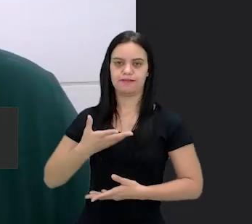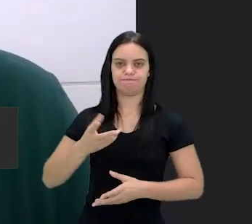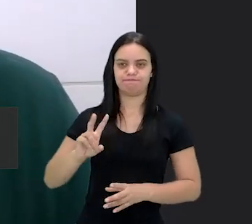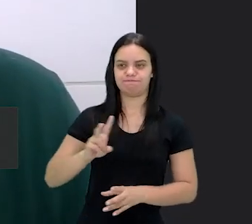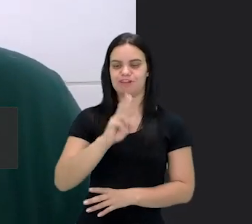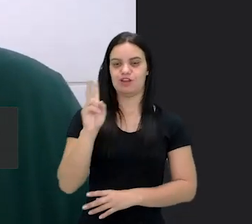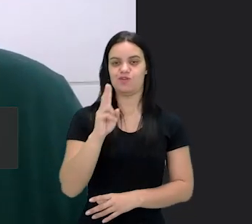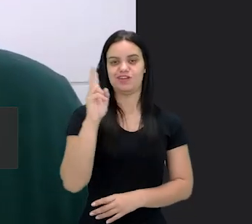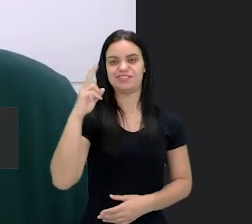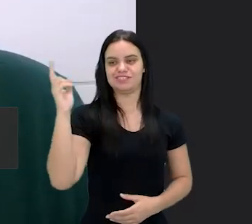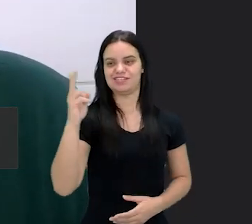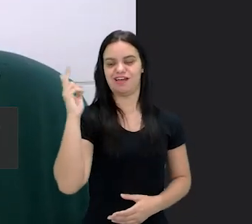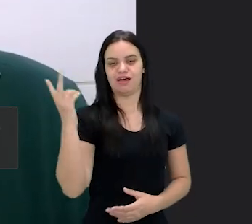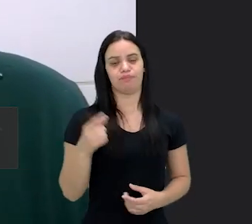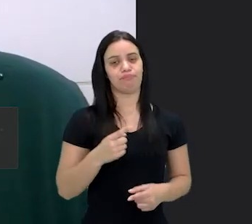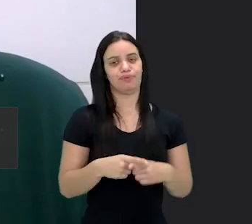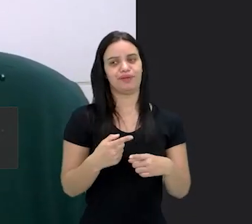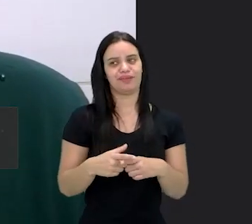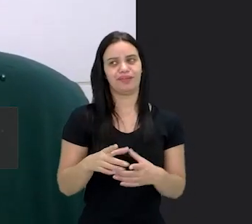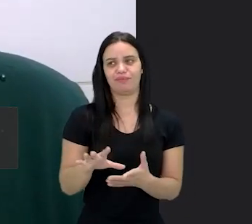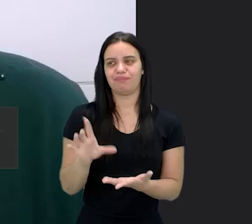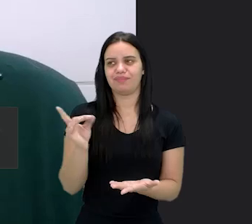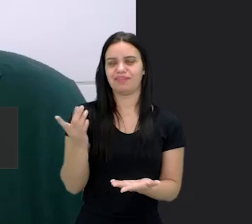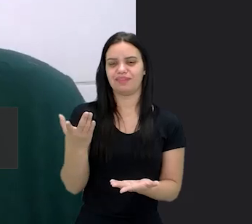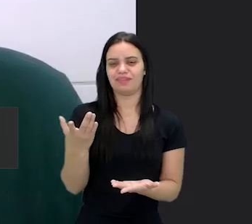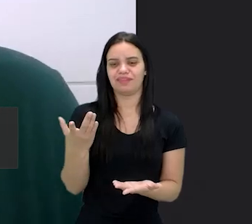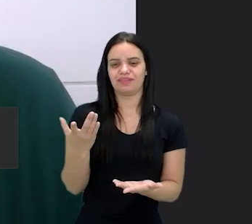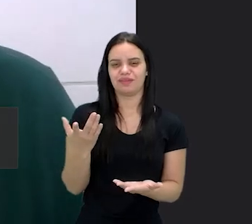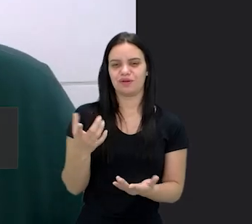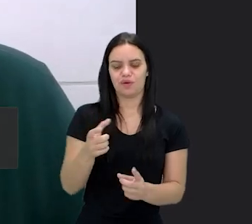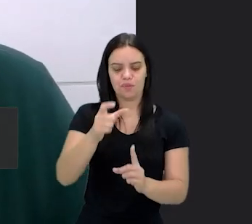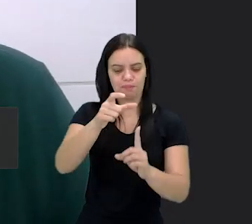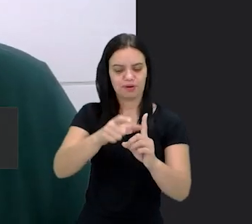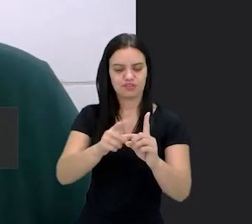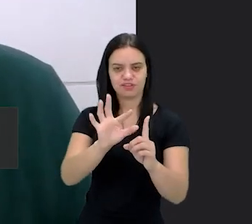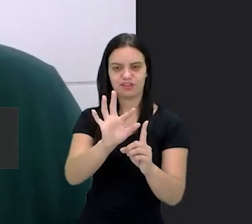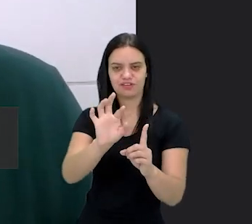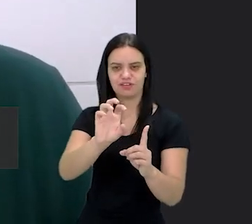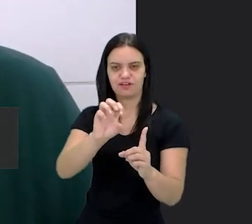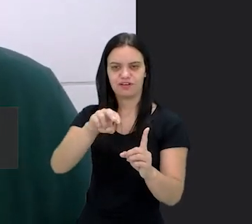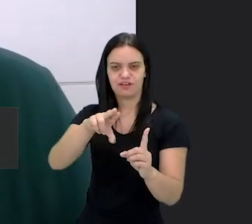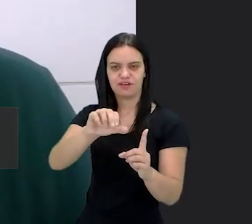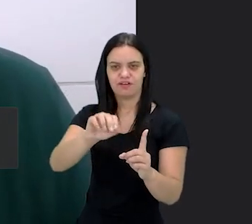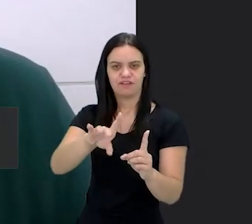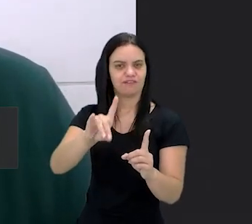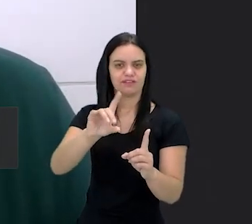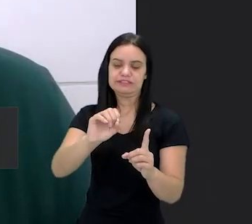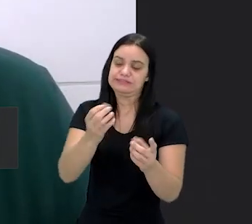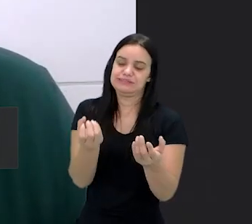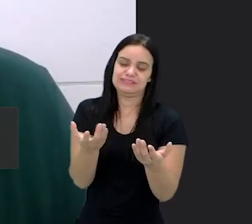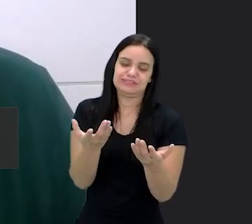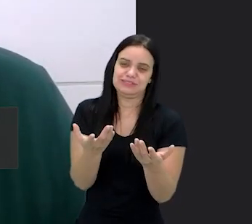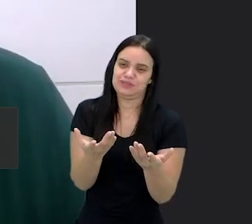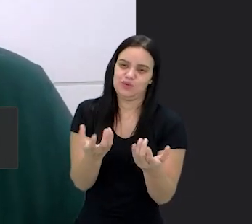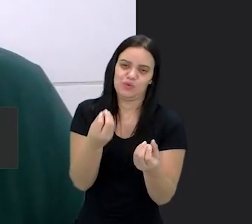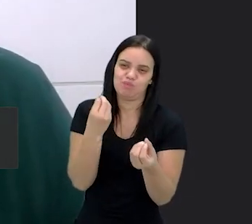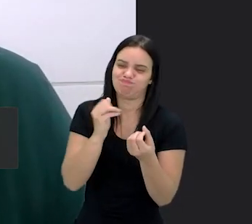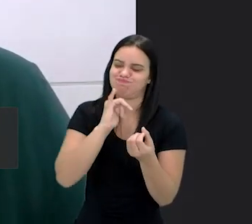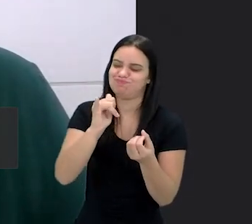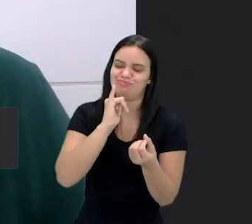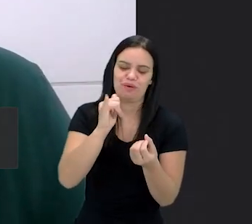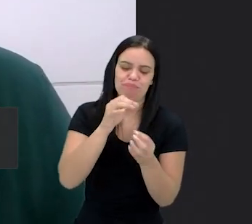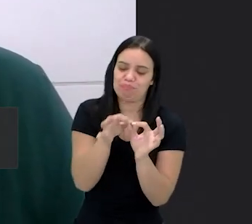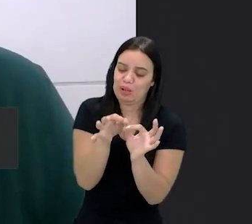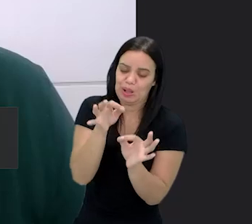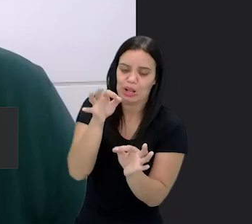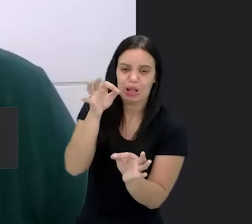né? Porque, meu Deus do céu, Fernando, que personagem, não... A gente tem 1000 coisas para falar a respeito dele, né?